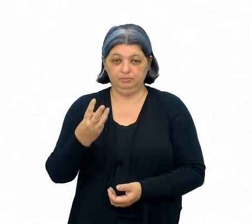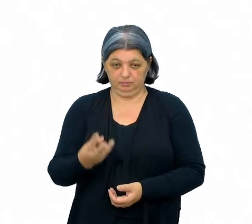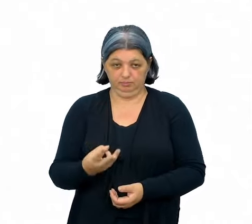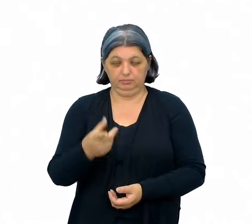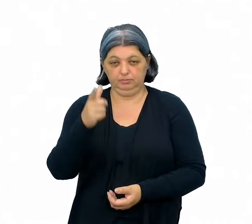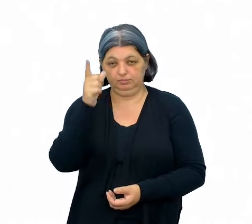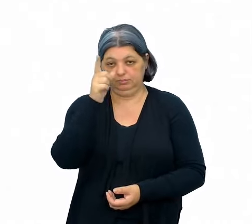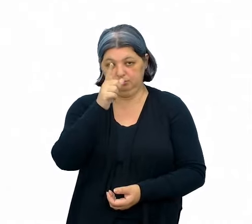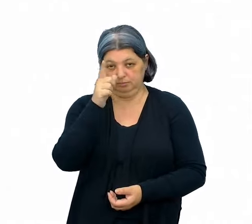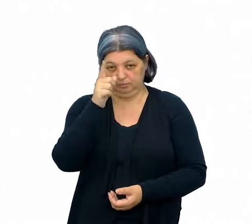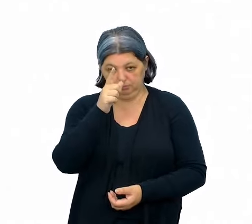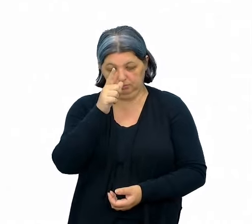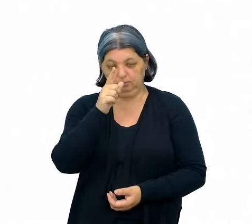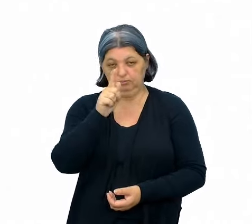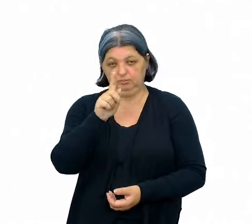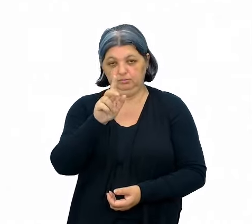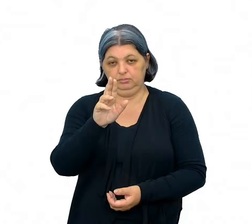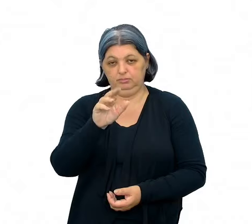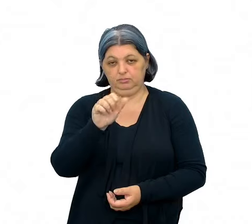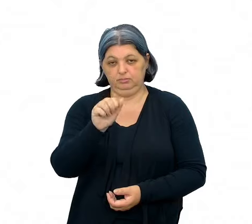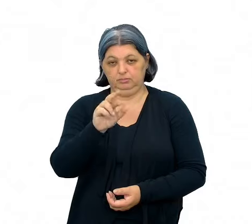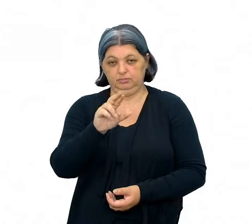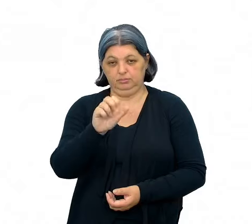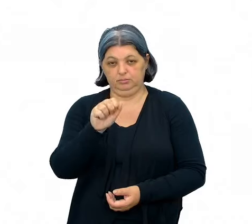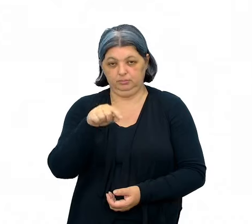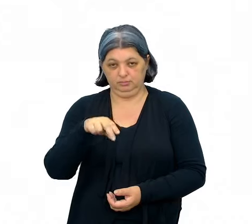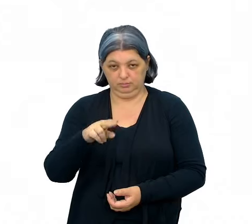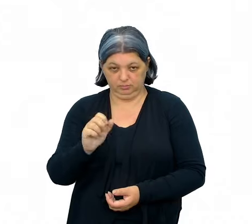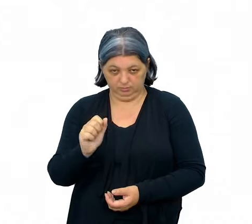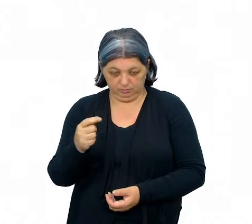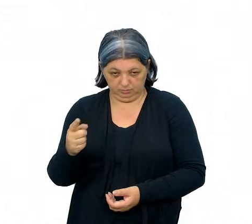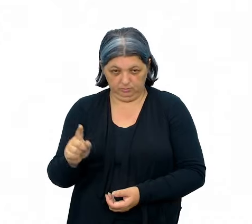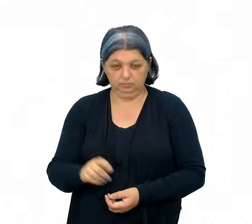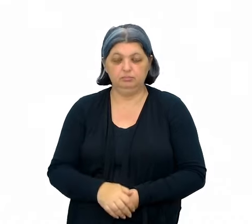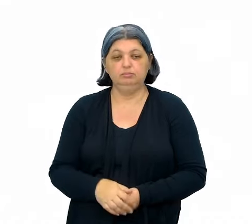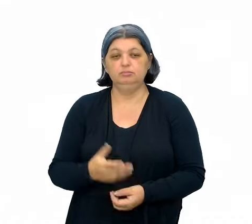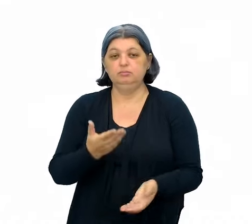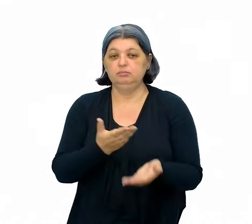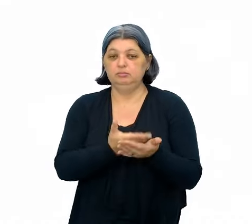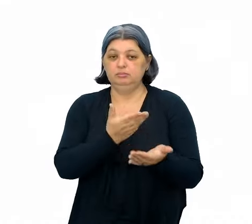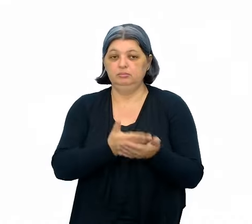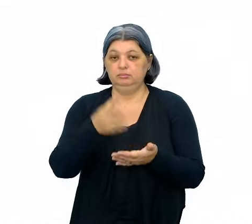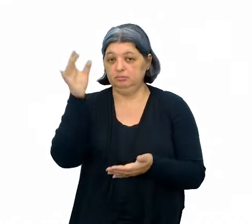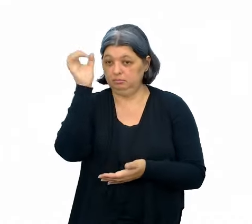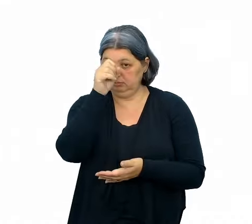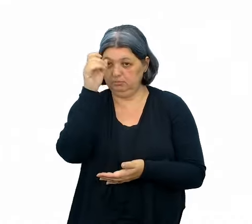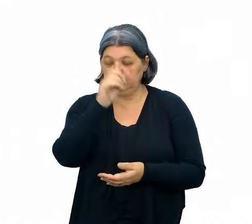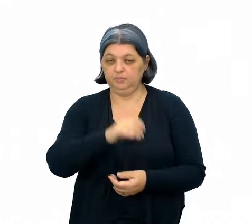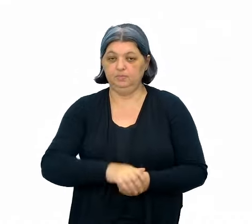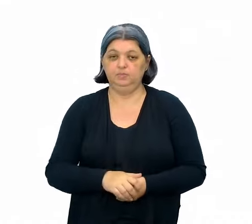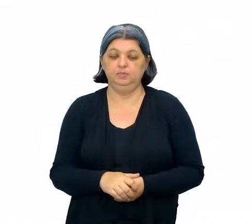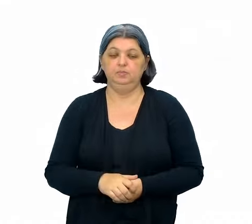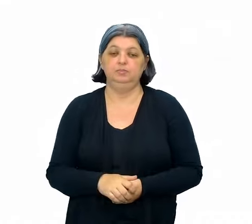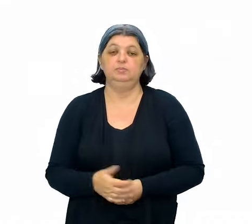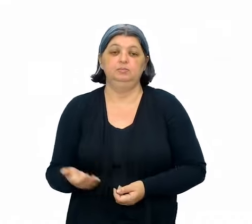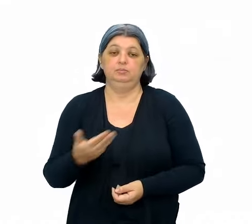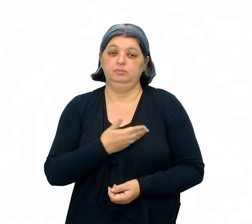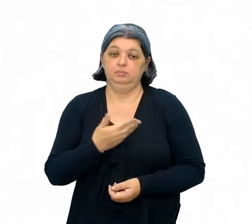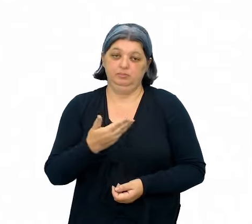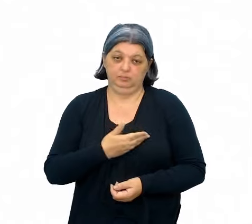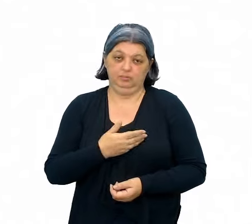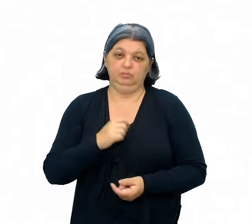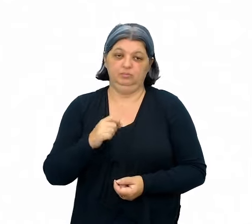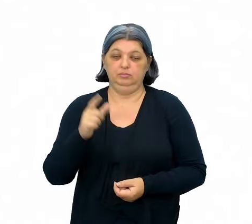Guaraná. O que vamos aprender? Nesta aula, vocês e suas colegas conhecerão a Lenda